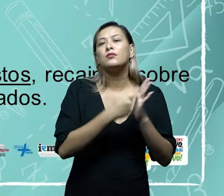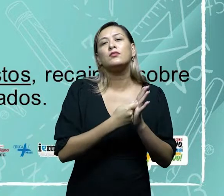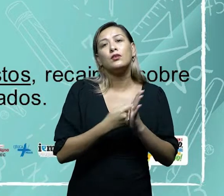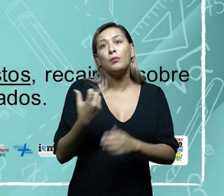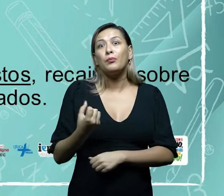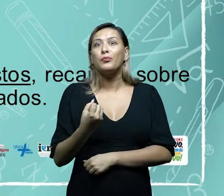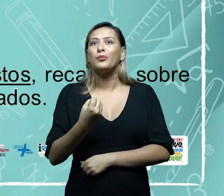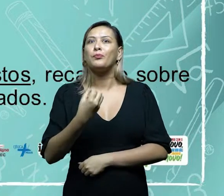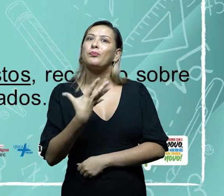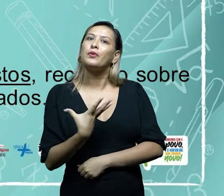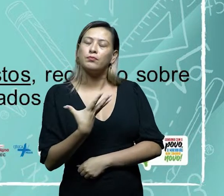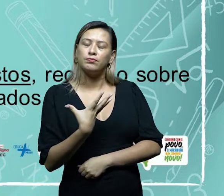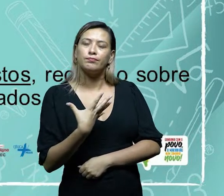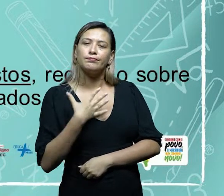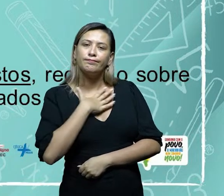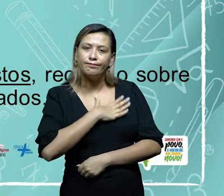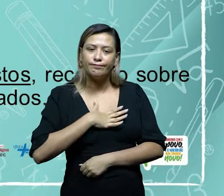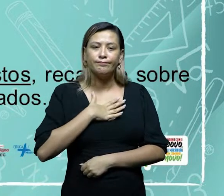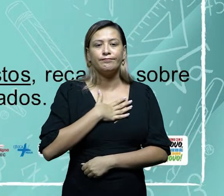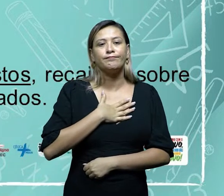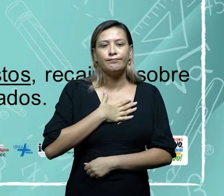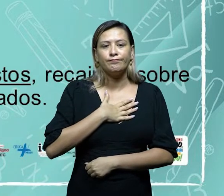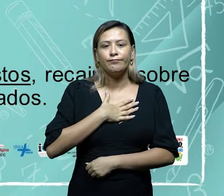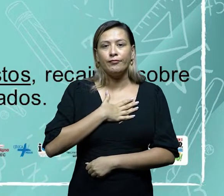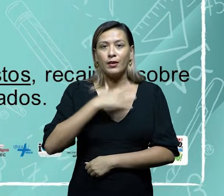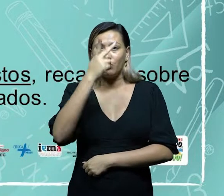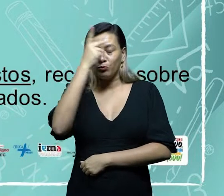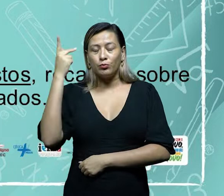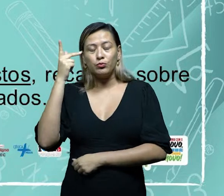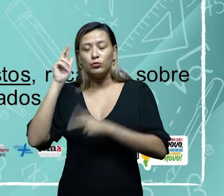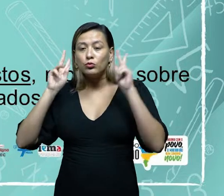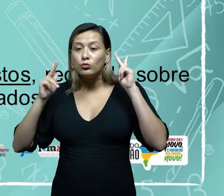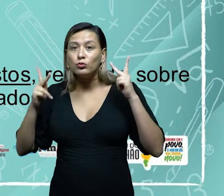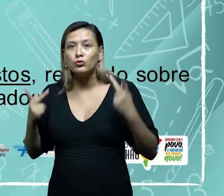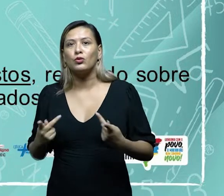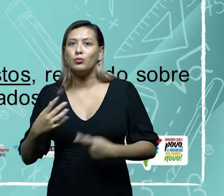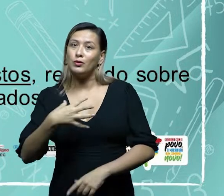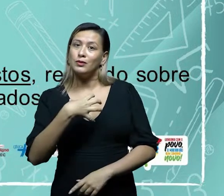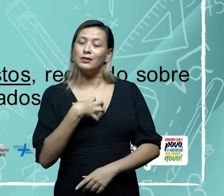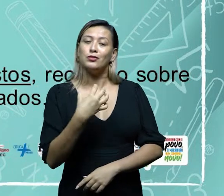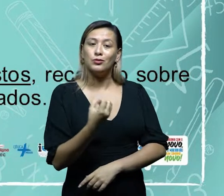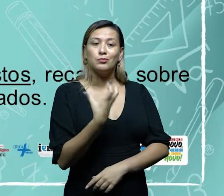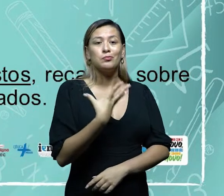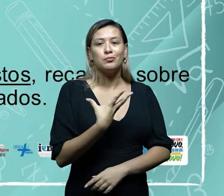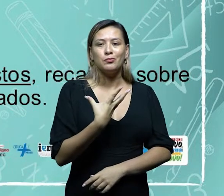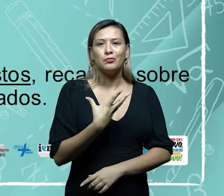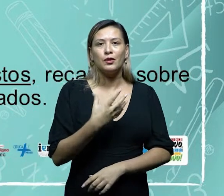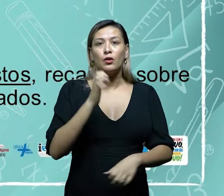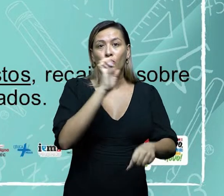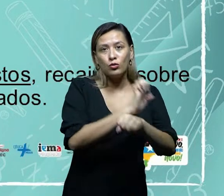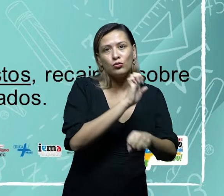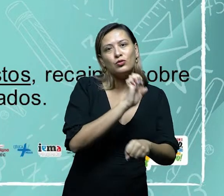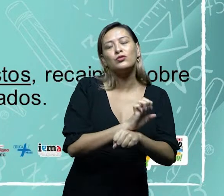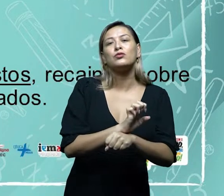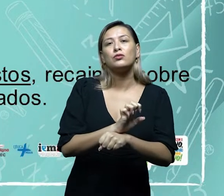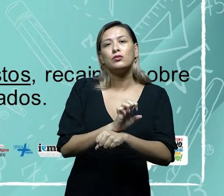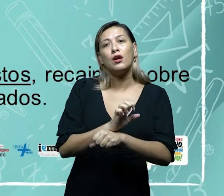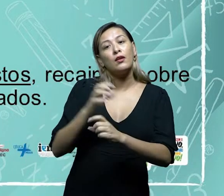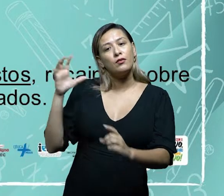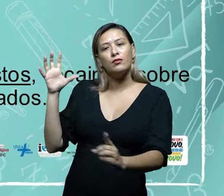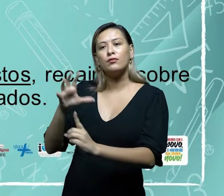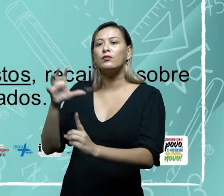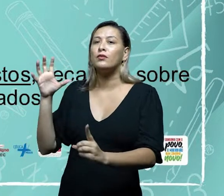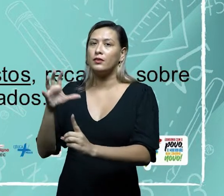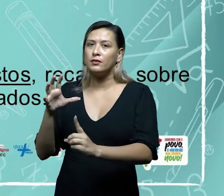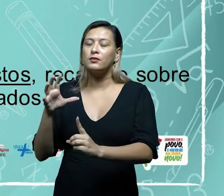o bem-estar, permitindo o bem-estar do ser humano, né, permitindo a intervenção do Estado, de forma